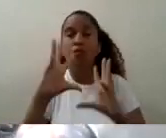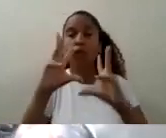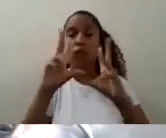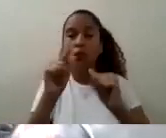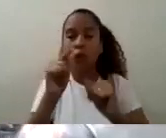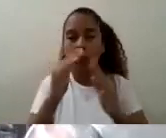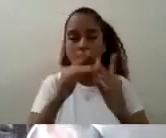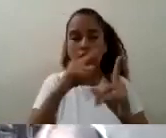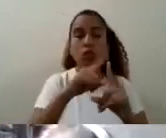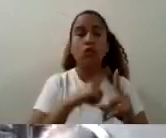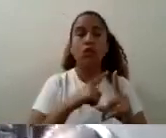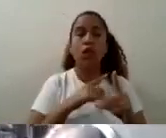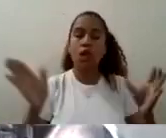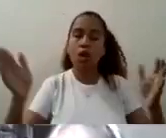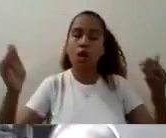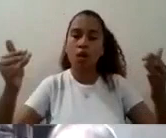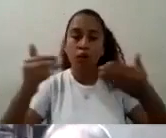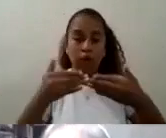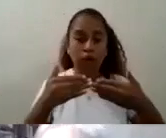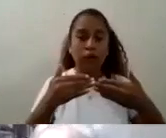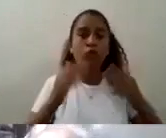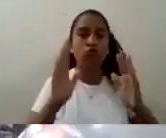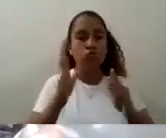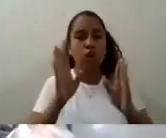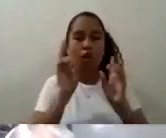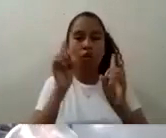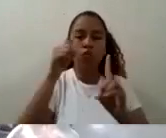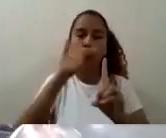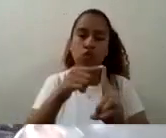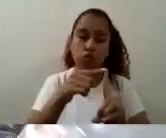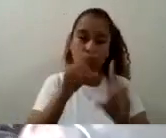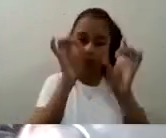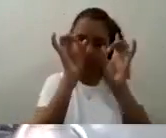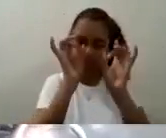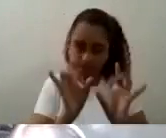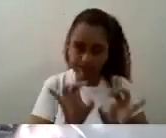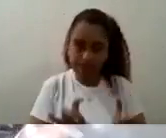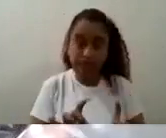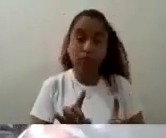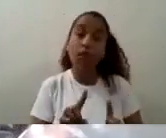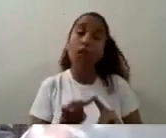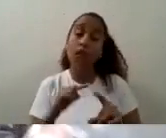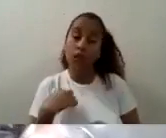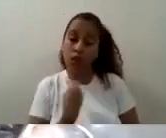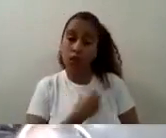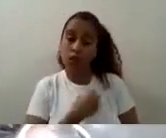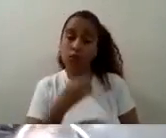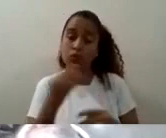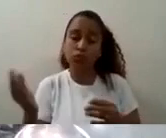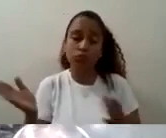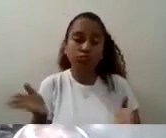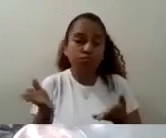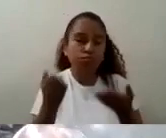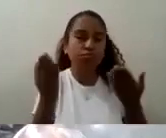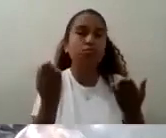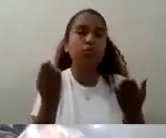coletas destinadas para as causas específicas. Então, a nossa motivação é que as